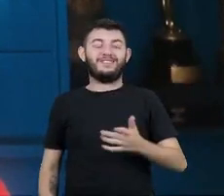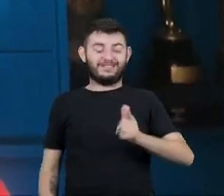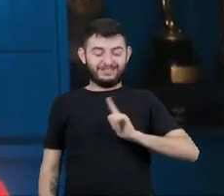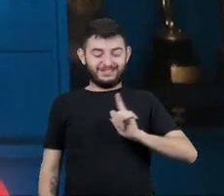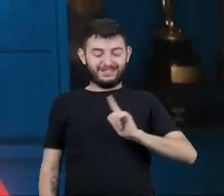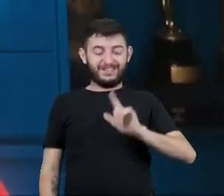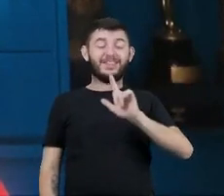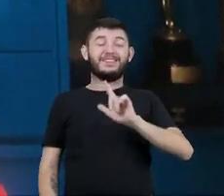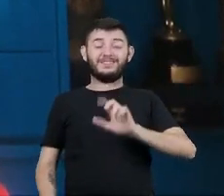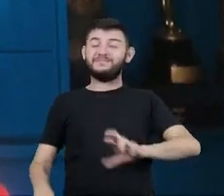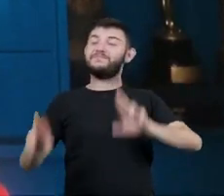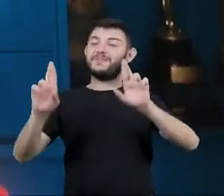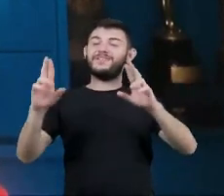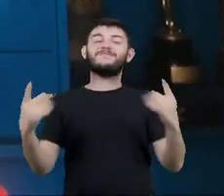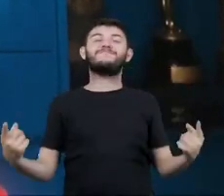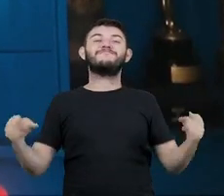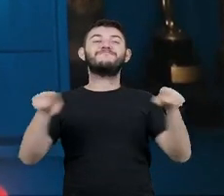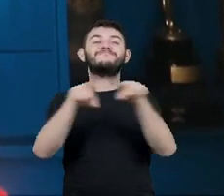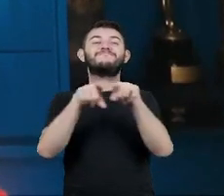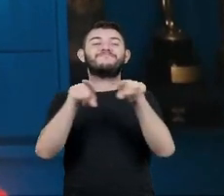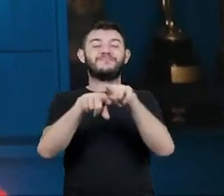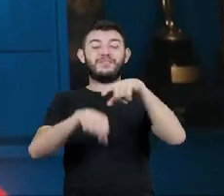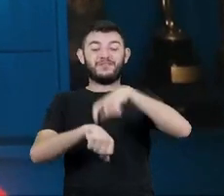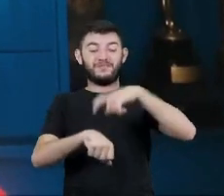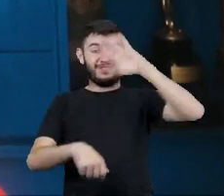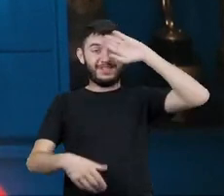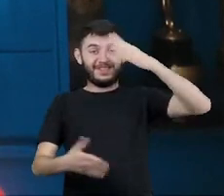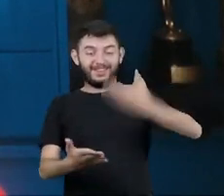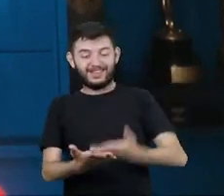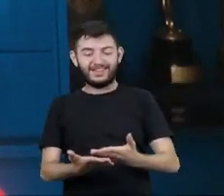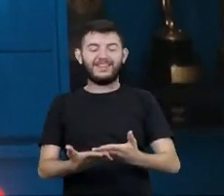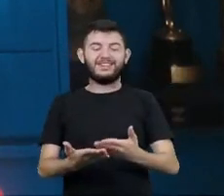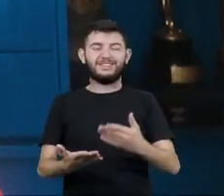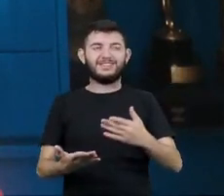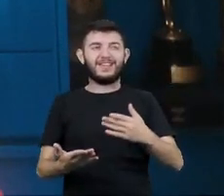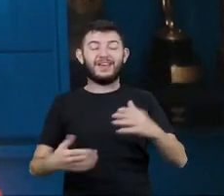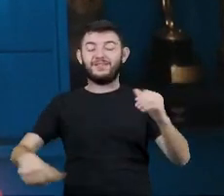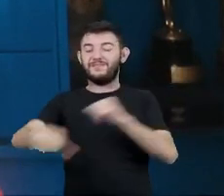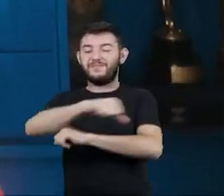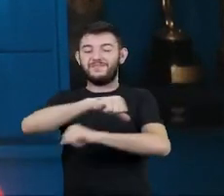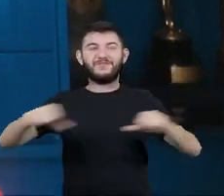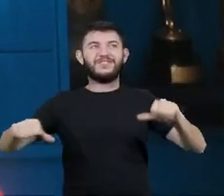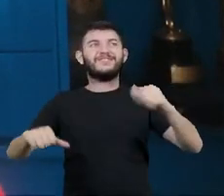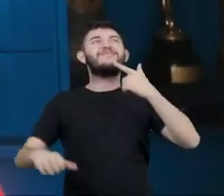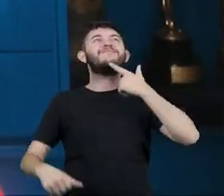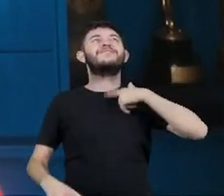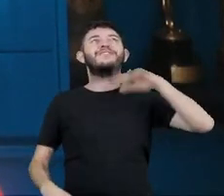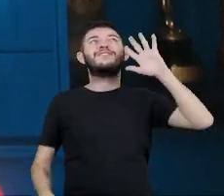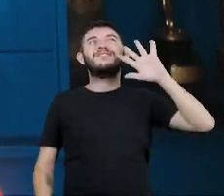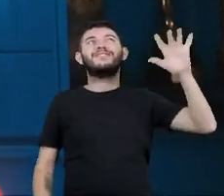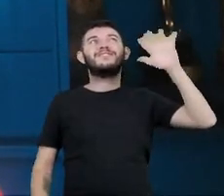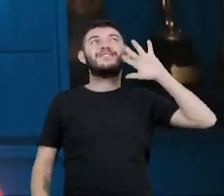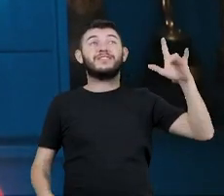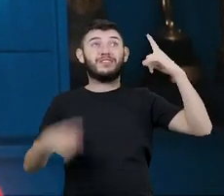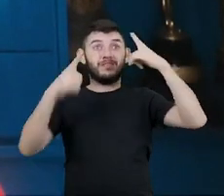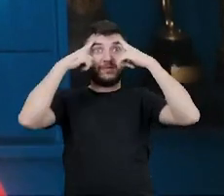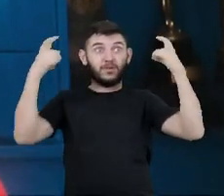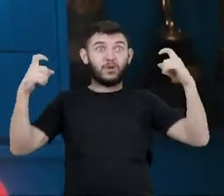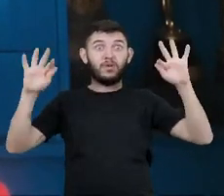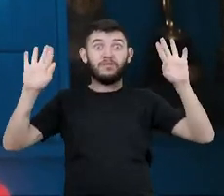se acreditar numa sonhada mudança, pelo fim da violência, pelo fim da